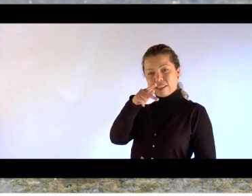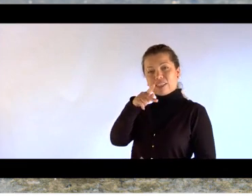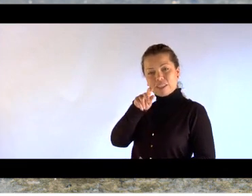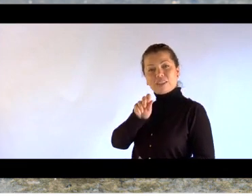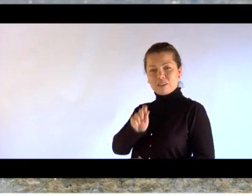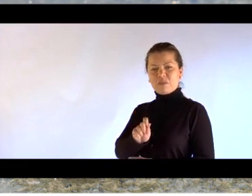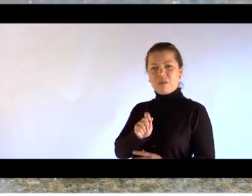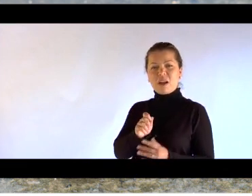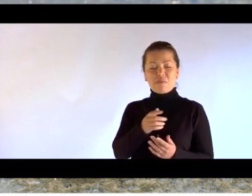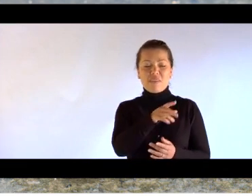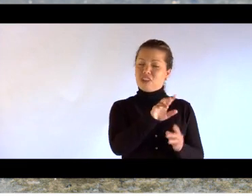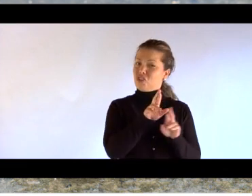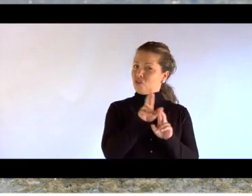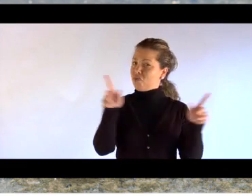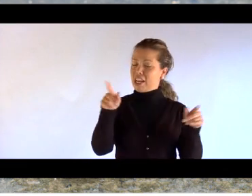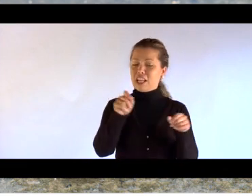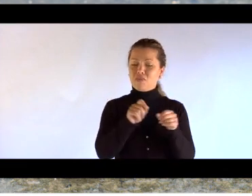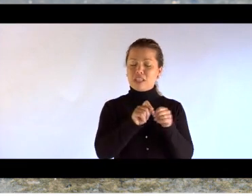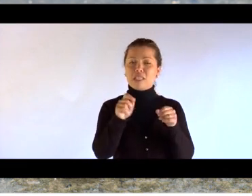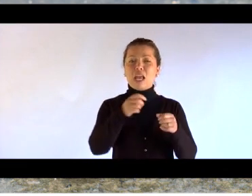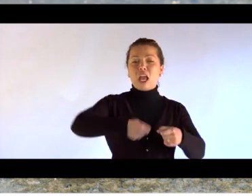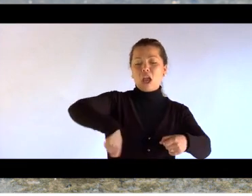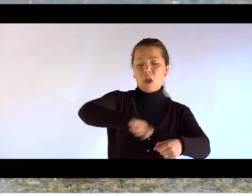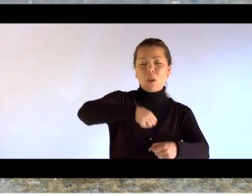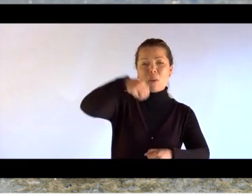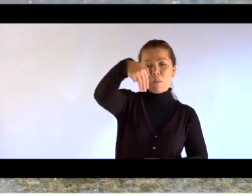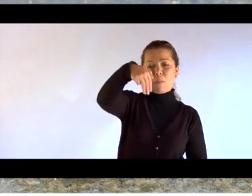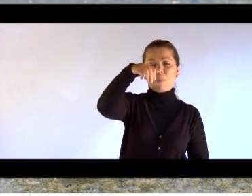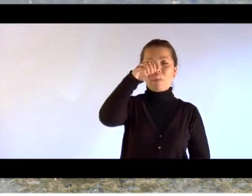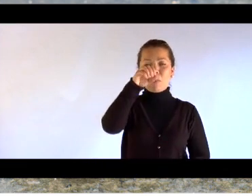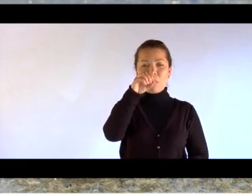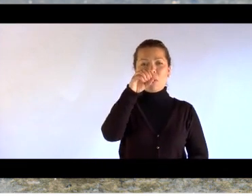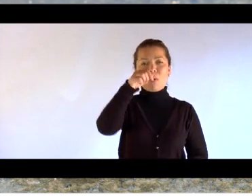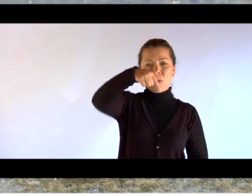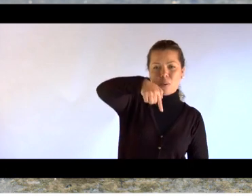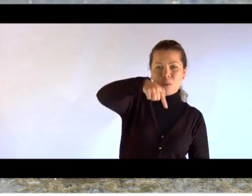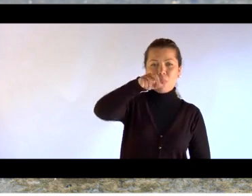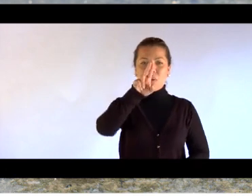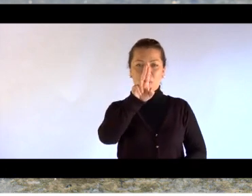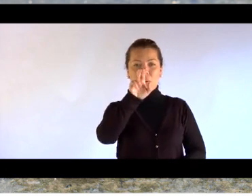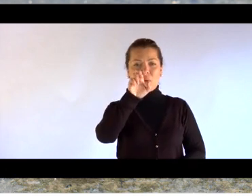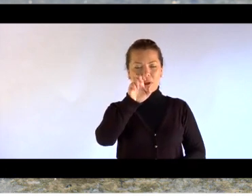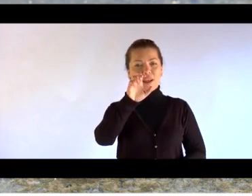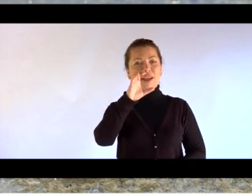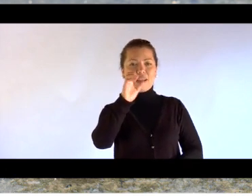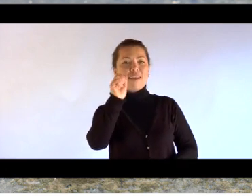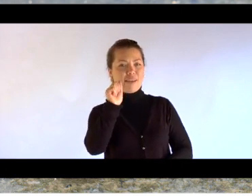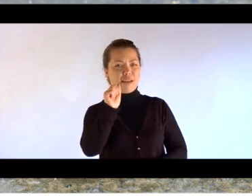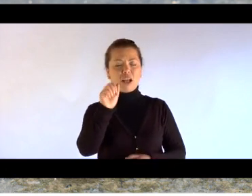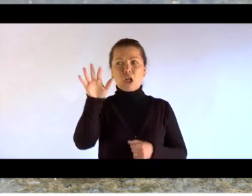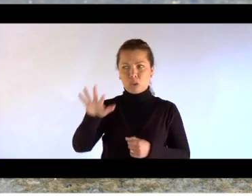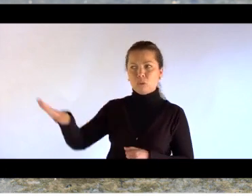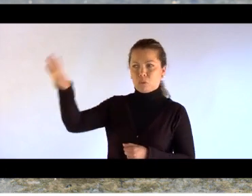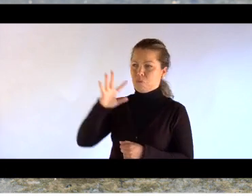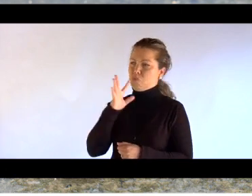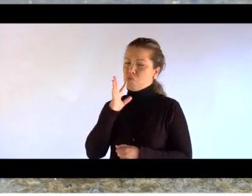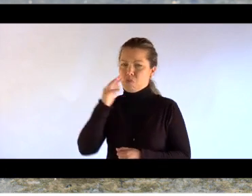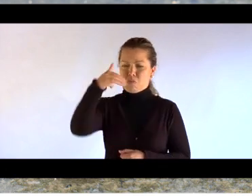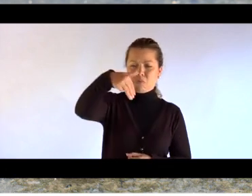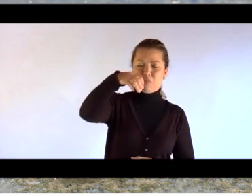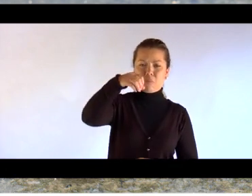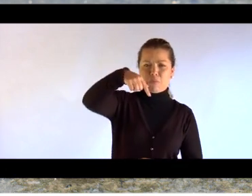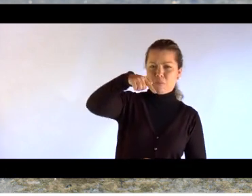saborosas, doce de abóbora assada, bolo de roda. A praia e o sítio são apresentados em cada uma destas